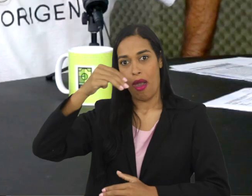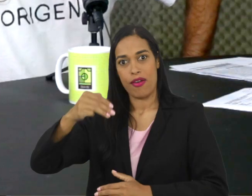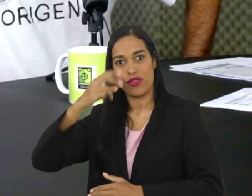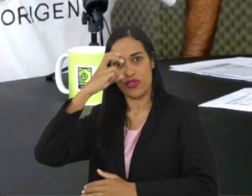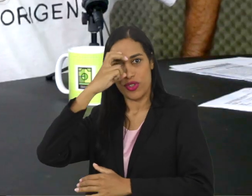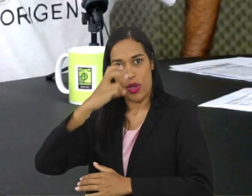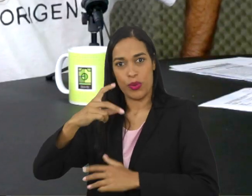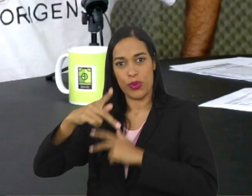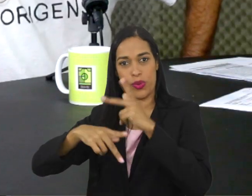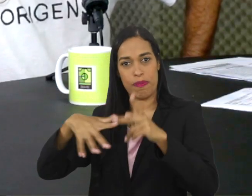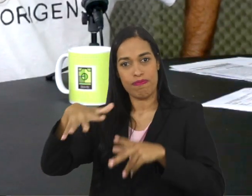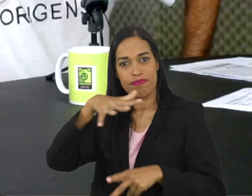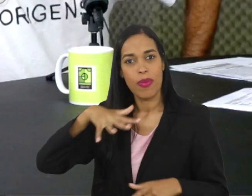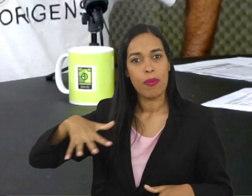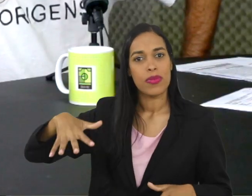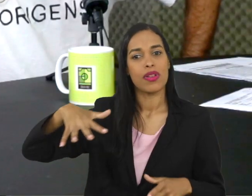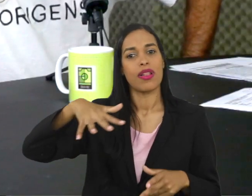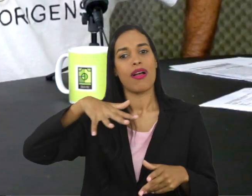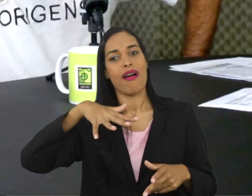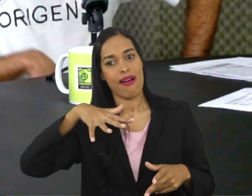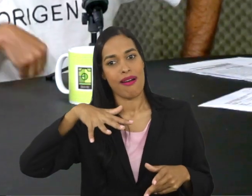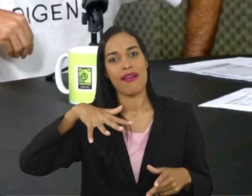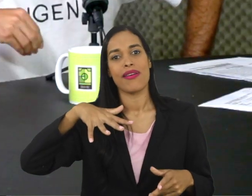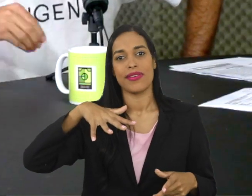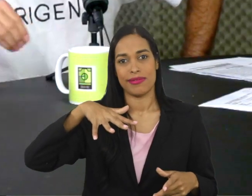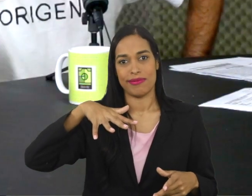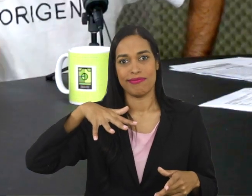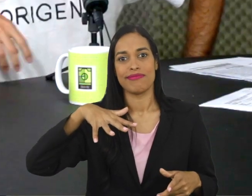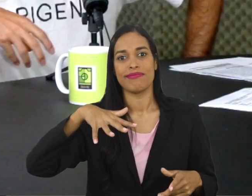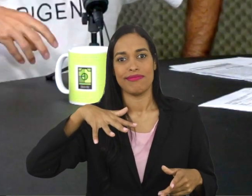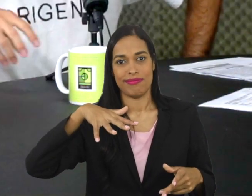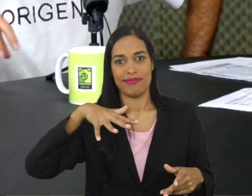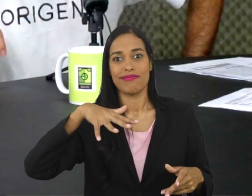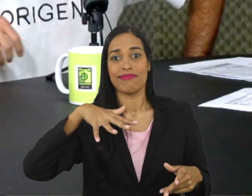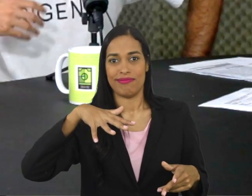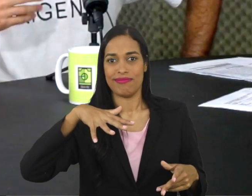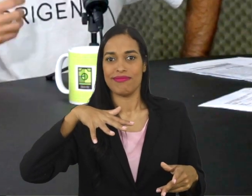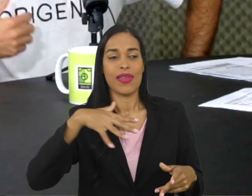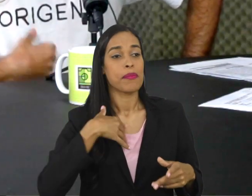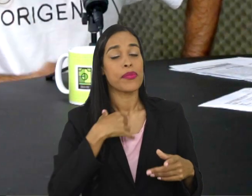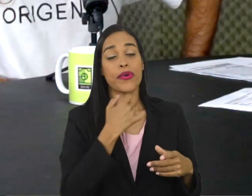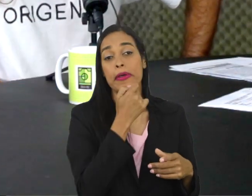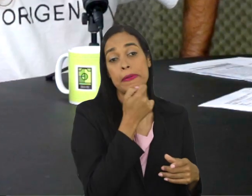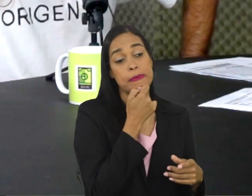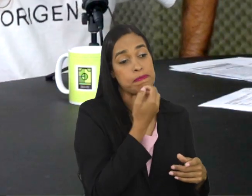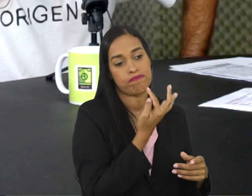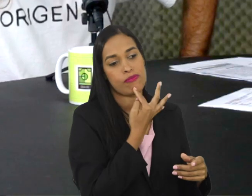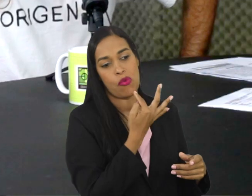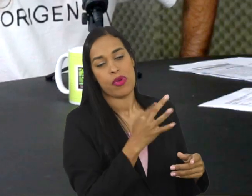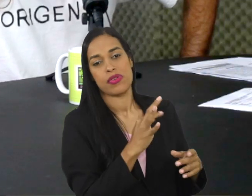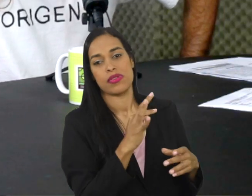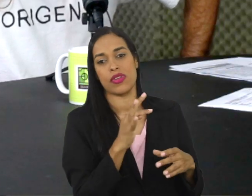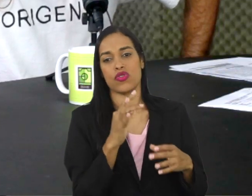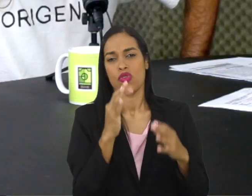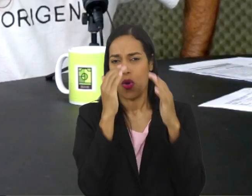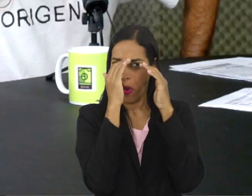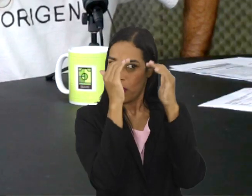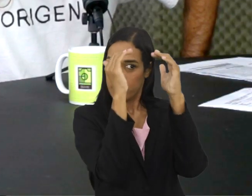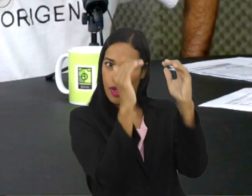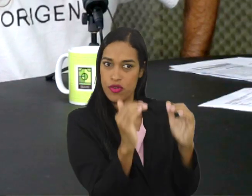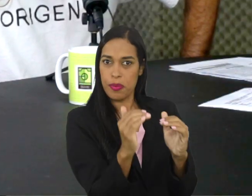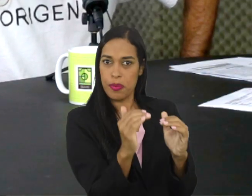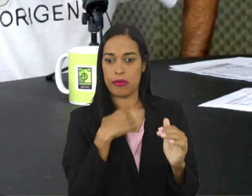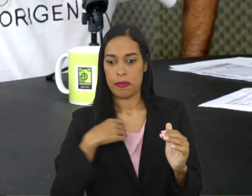e que praticamente, tirando aqui a bolha onde eles vivem, o cenário não são conhecidos. Então, com muito respeito, de